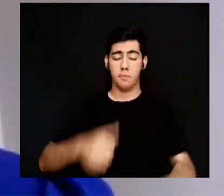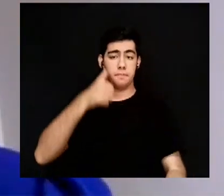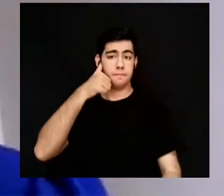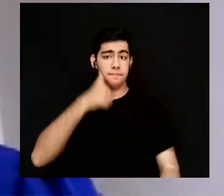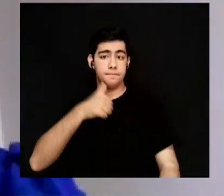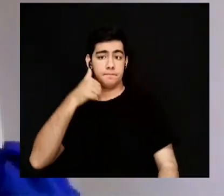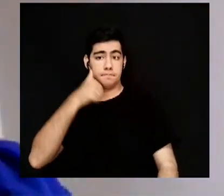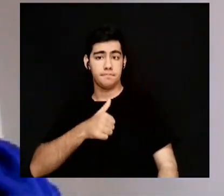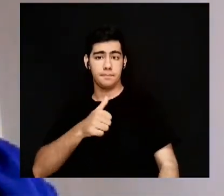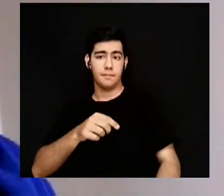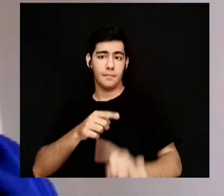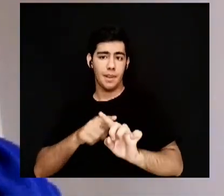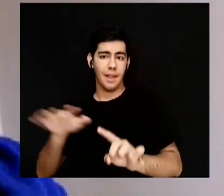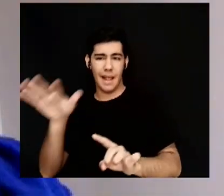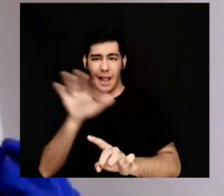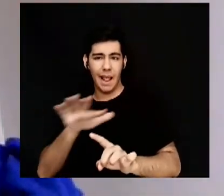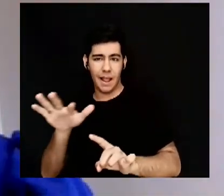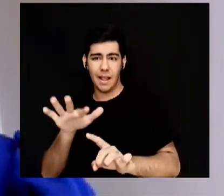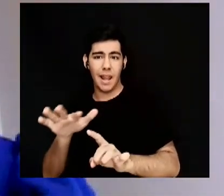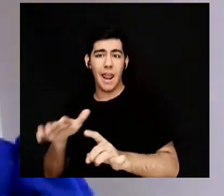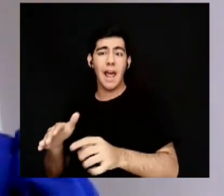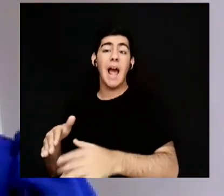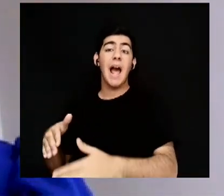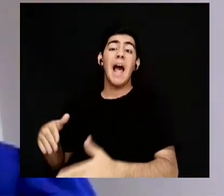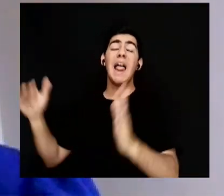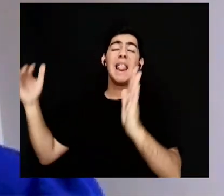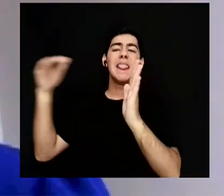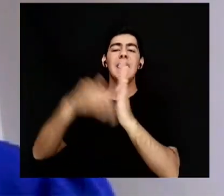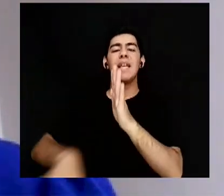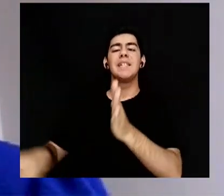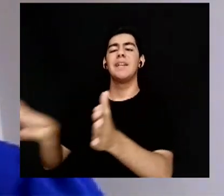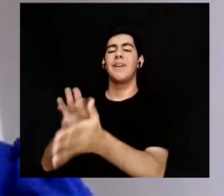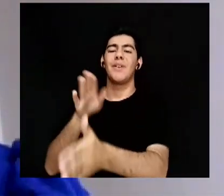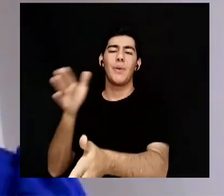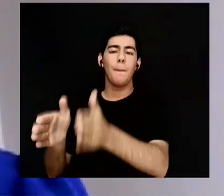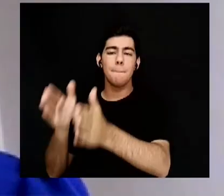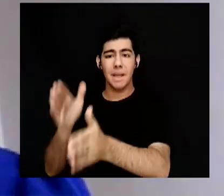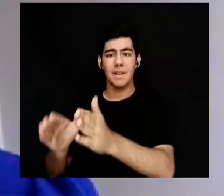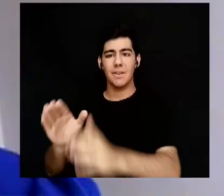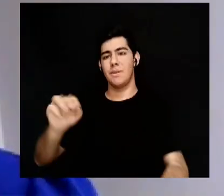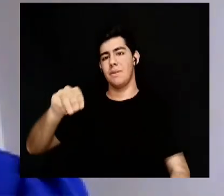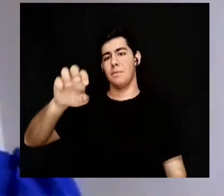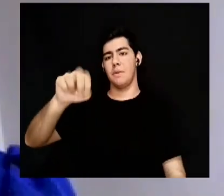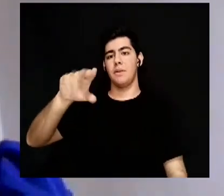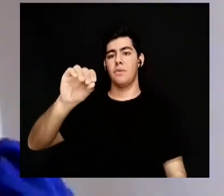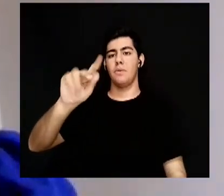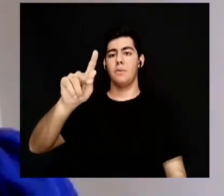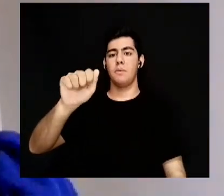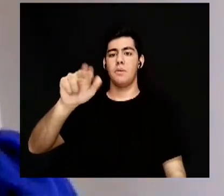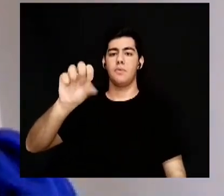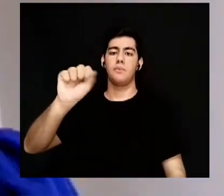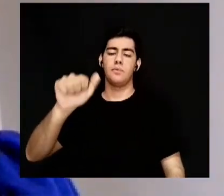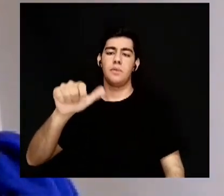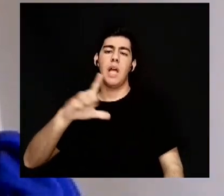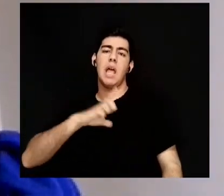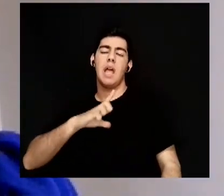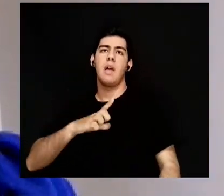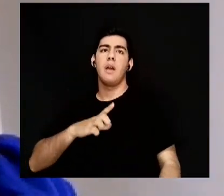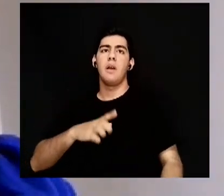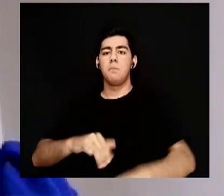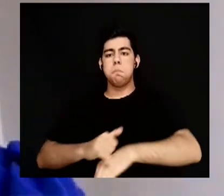a menopausa, ela, quando ela engorda muito na bunda, né, nas coxas. Isso não é ruim,